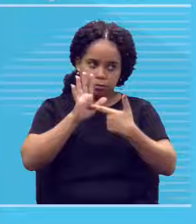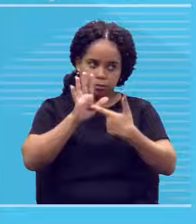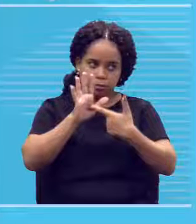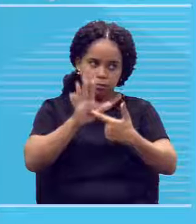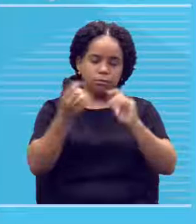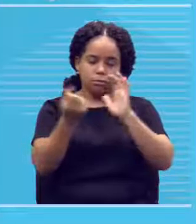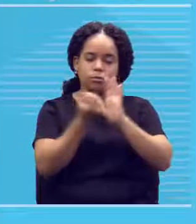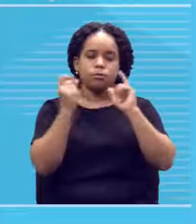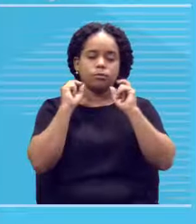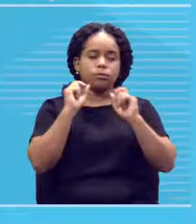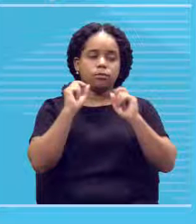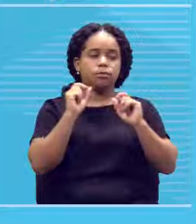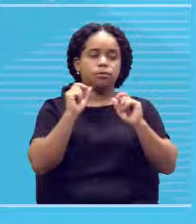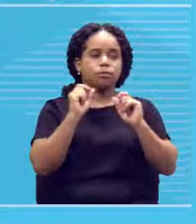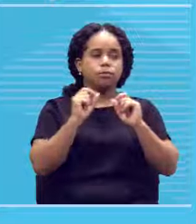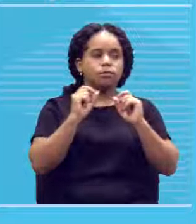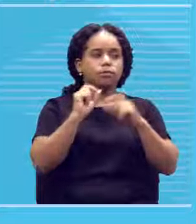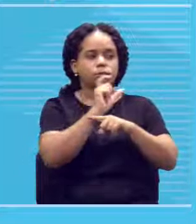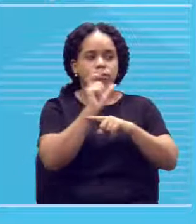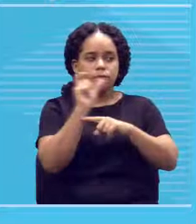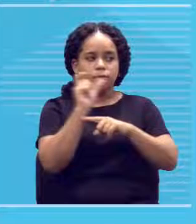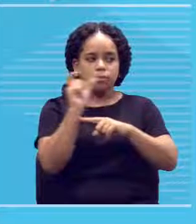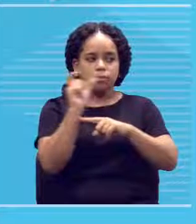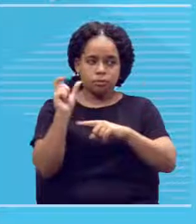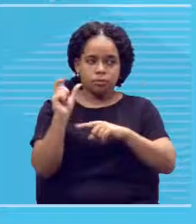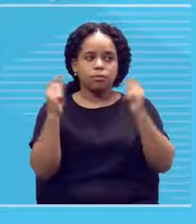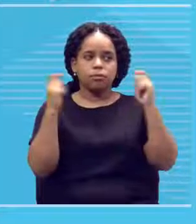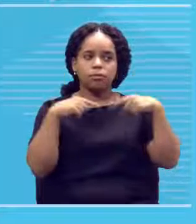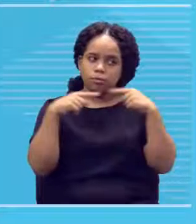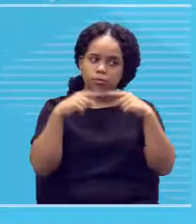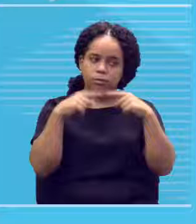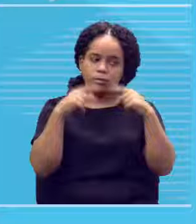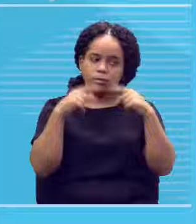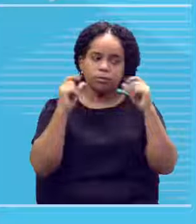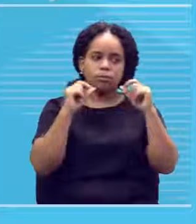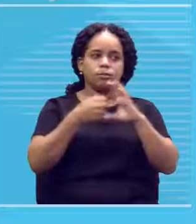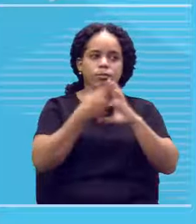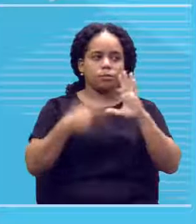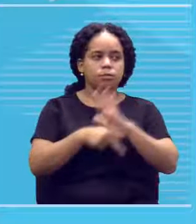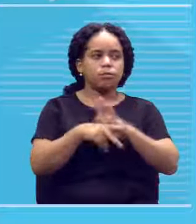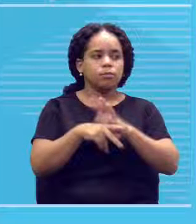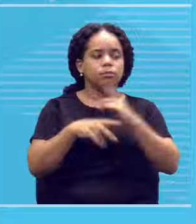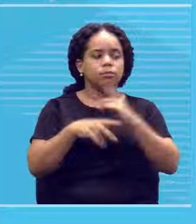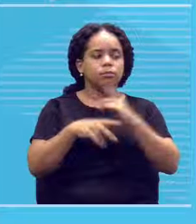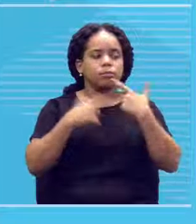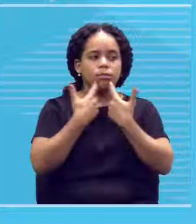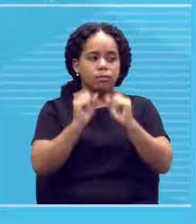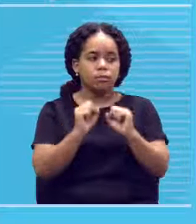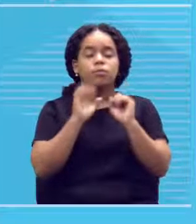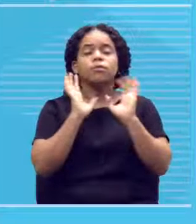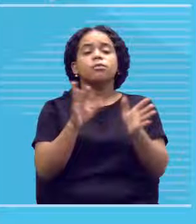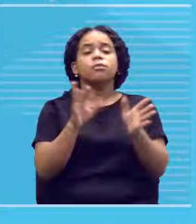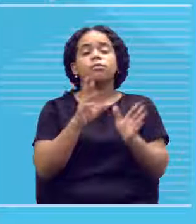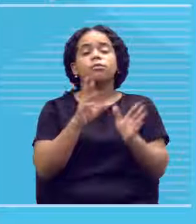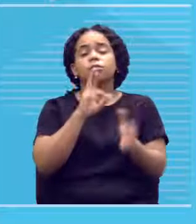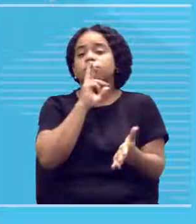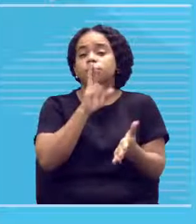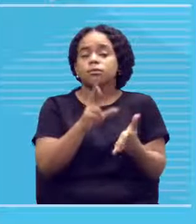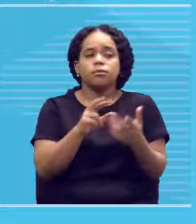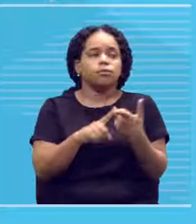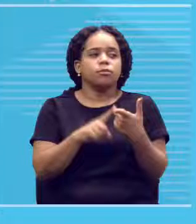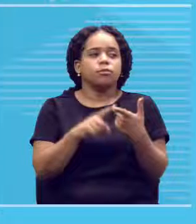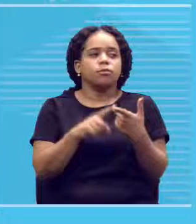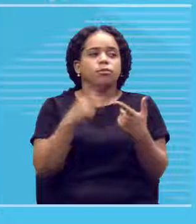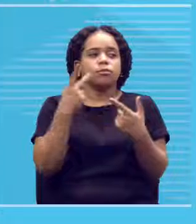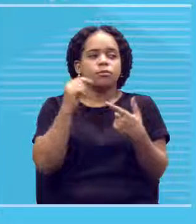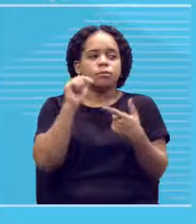a que se referem os seguintes itens linguísticos Já respondi tudo tá tudo aí os